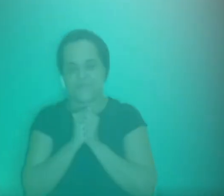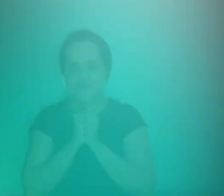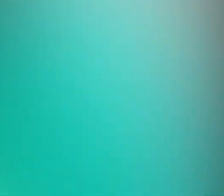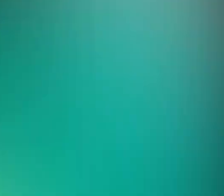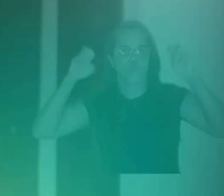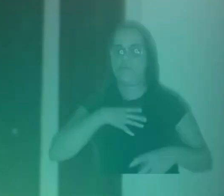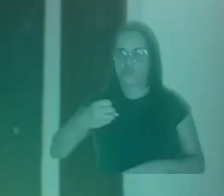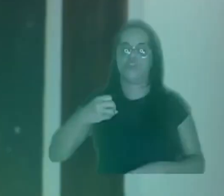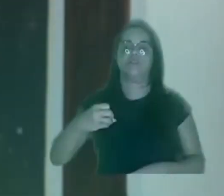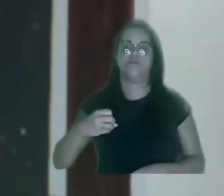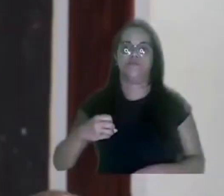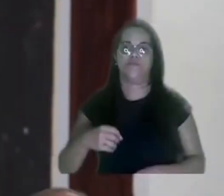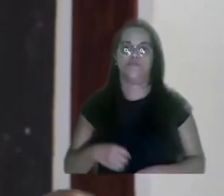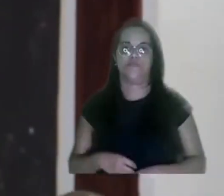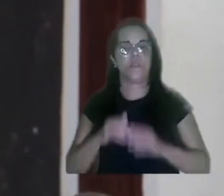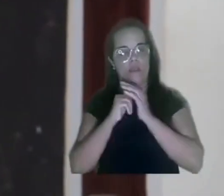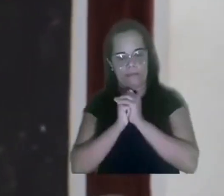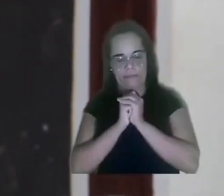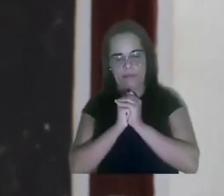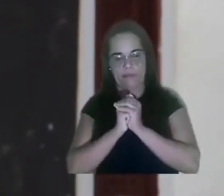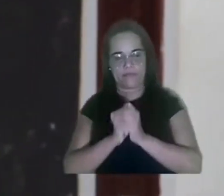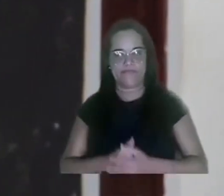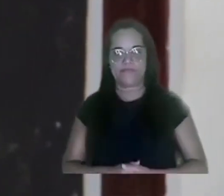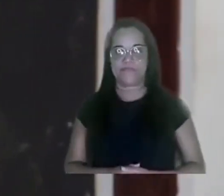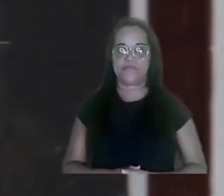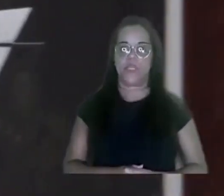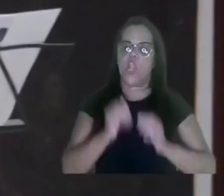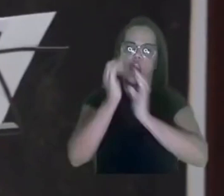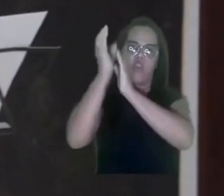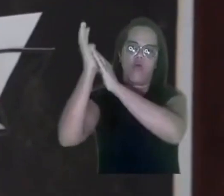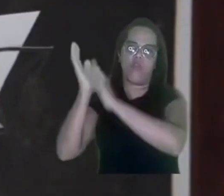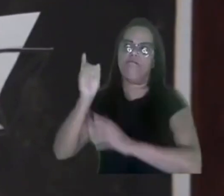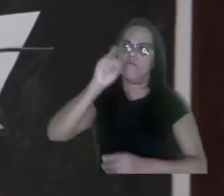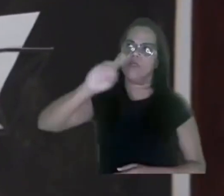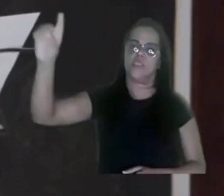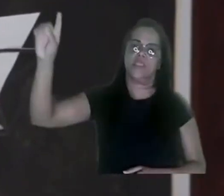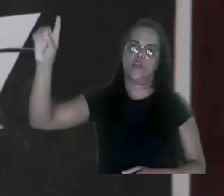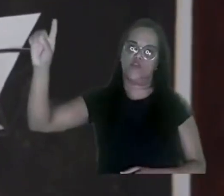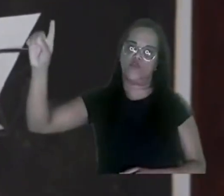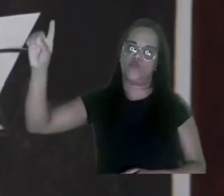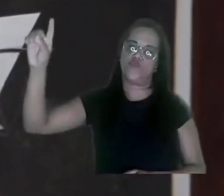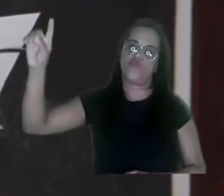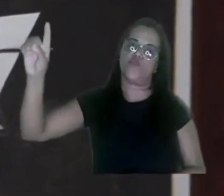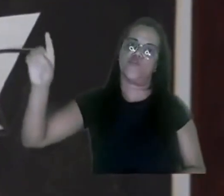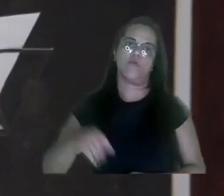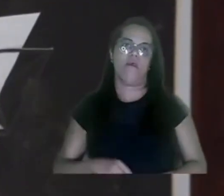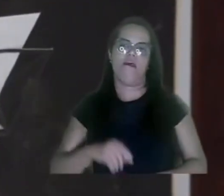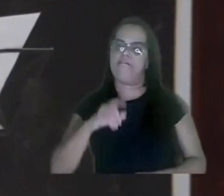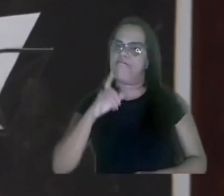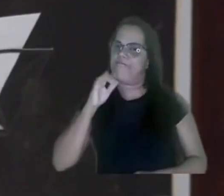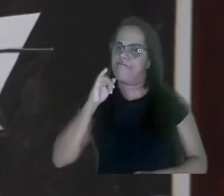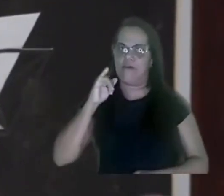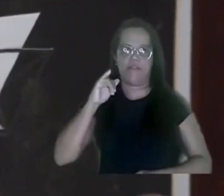Amém. Vamos louvar ao nosso Deus com a música que diz Motivo da Minha Canção. Que todos os dias